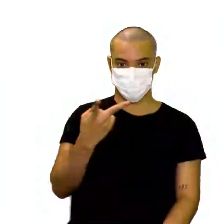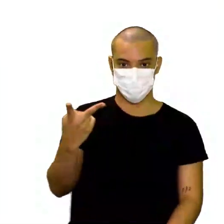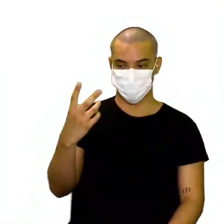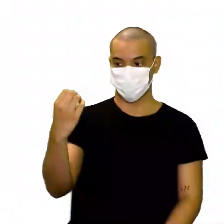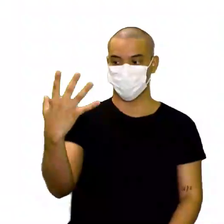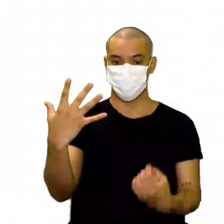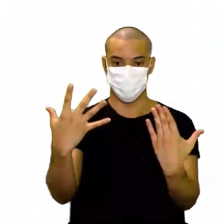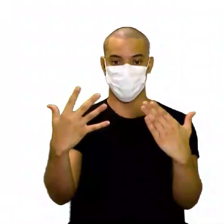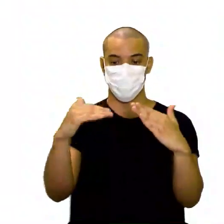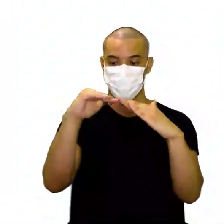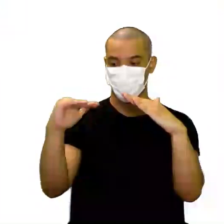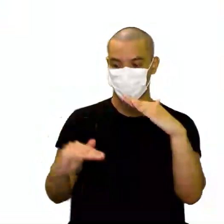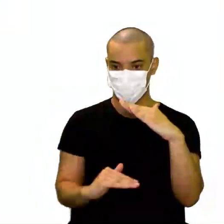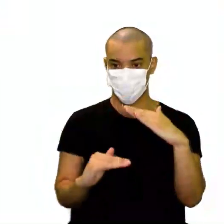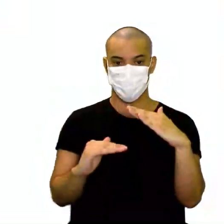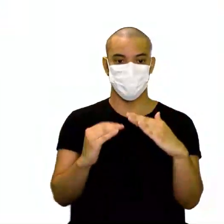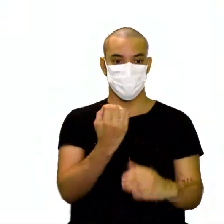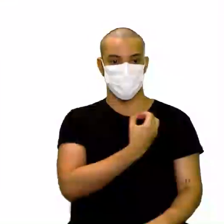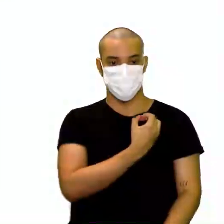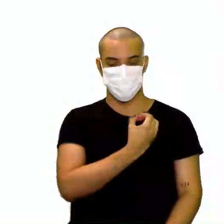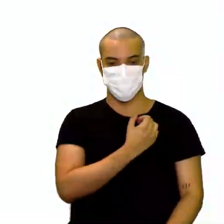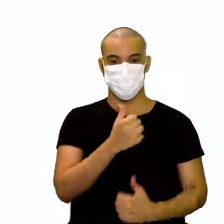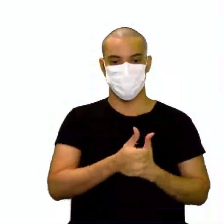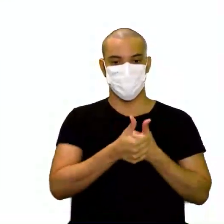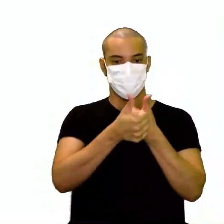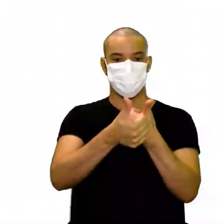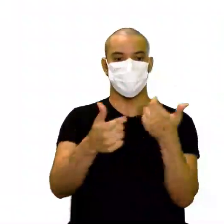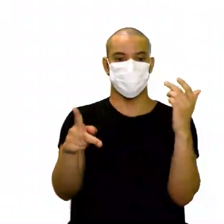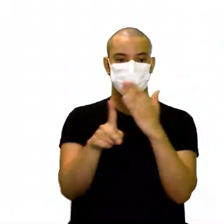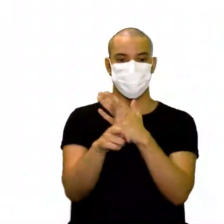o menor valor de fusível adequado para a